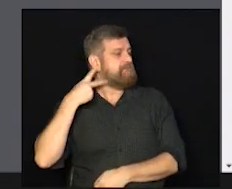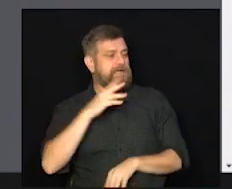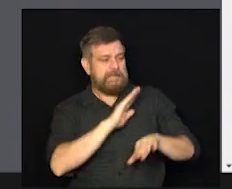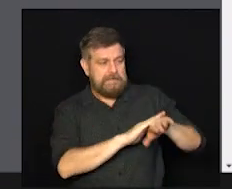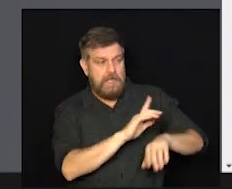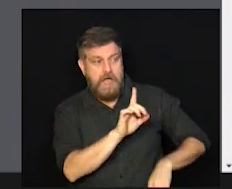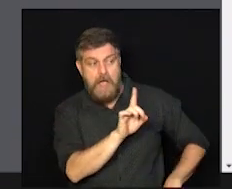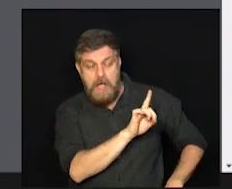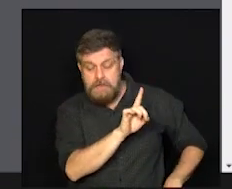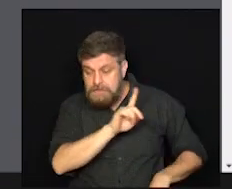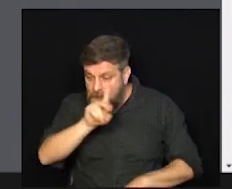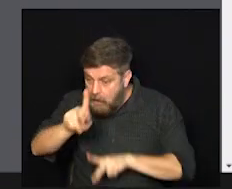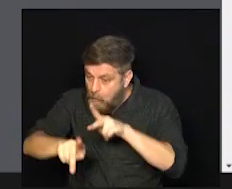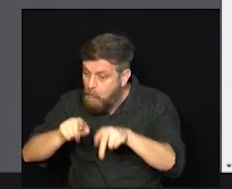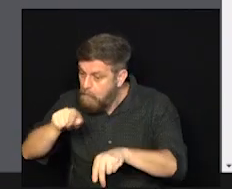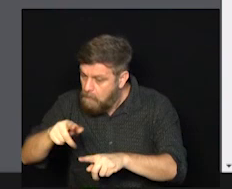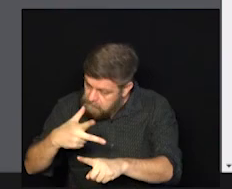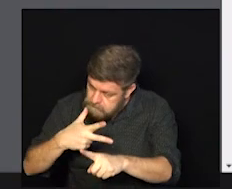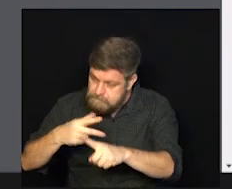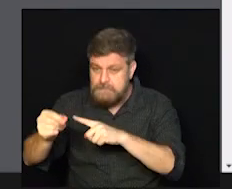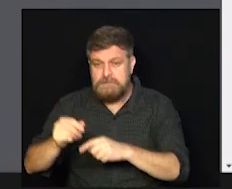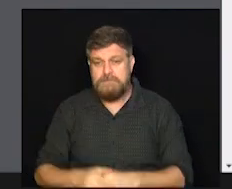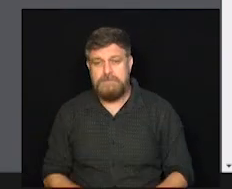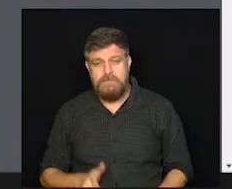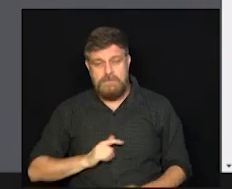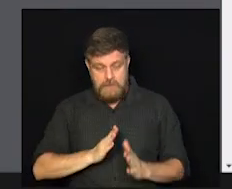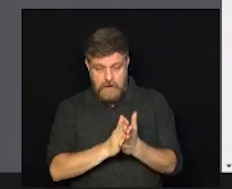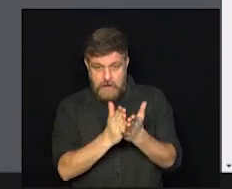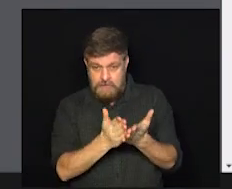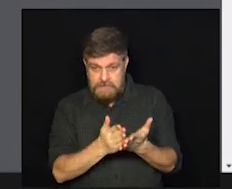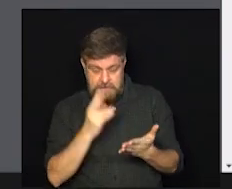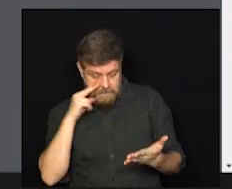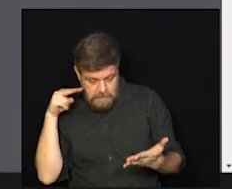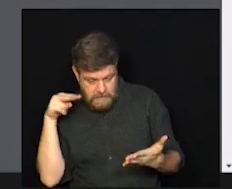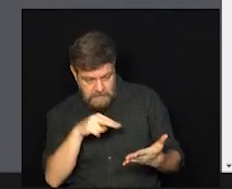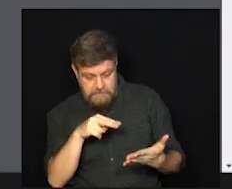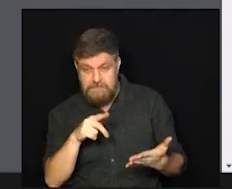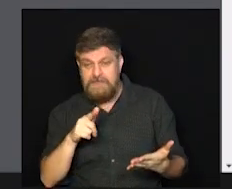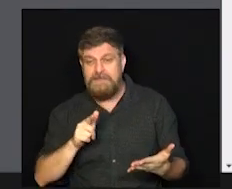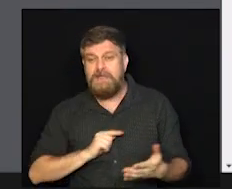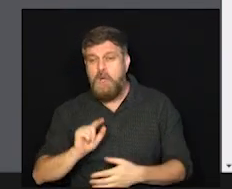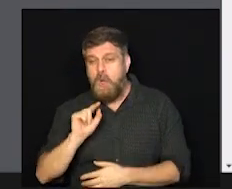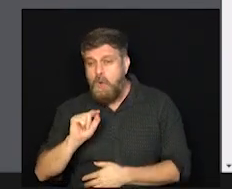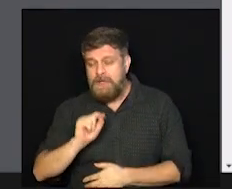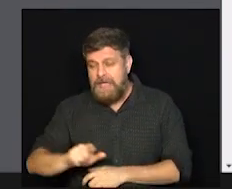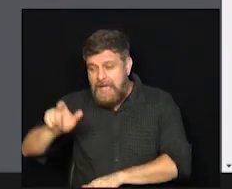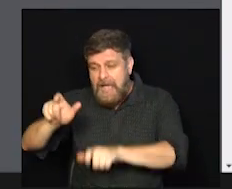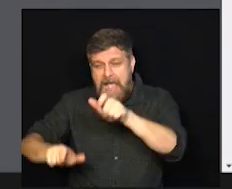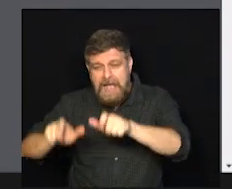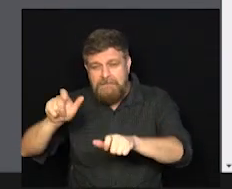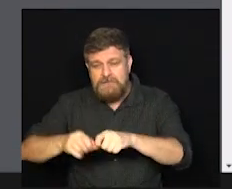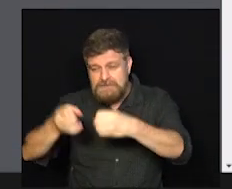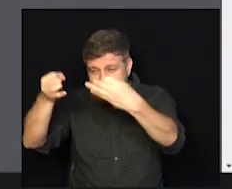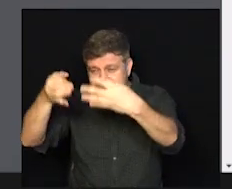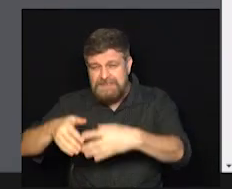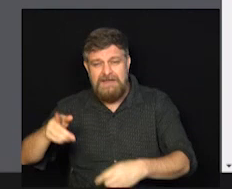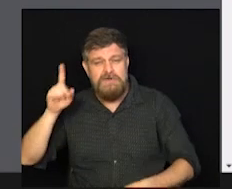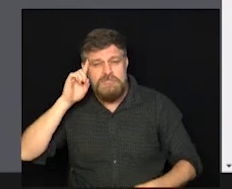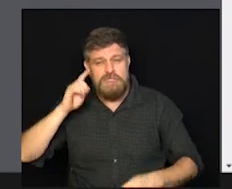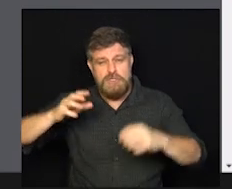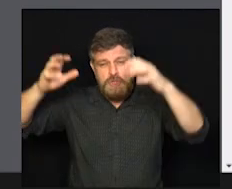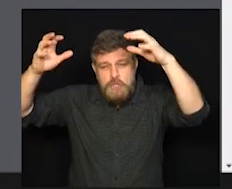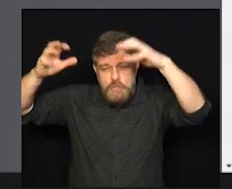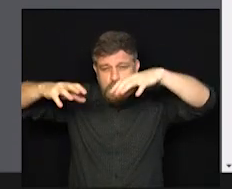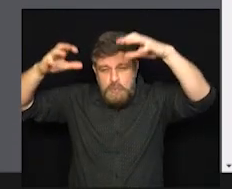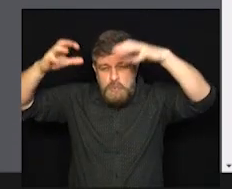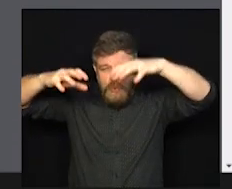livro, que eu achei muito interessante, é também aqui na V8, como o pessoal relatava, choveu, era se arriscar, querer passar